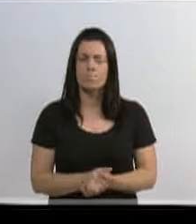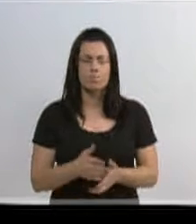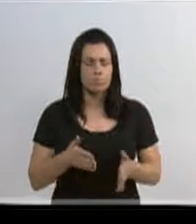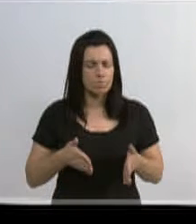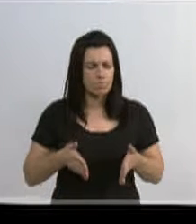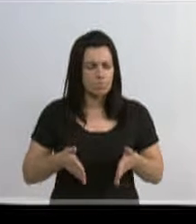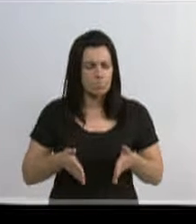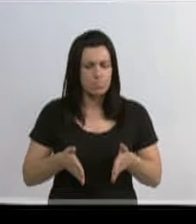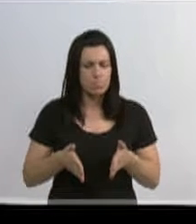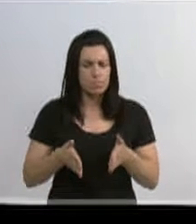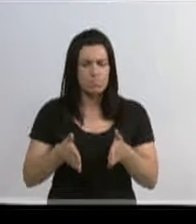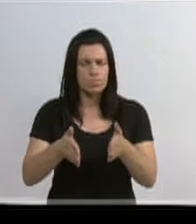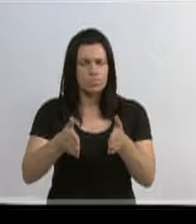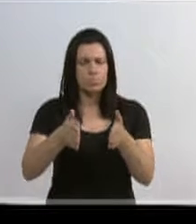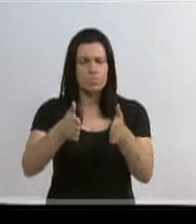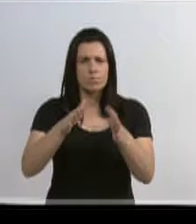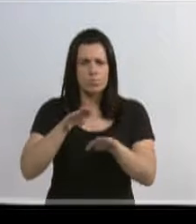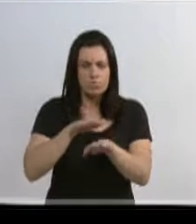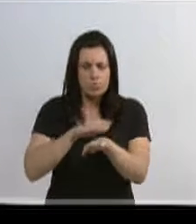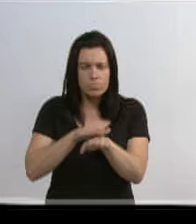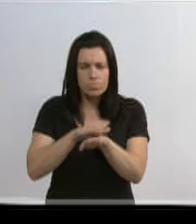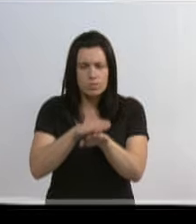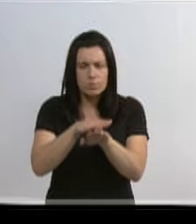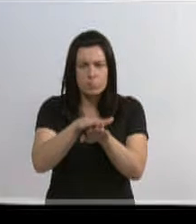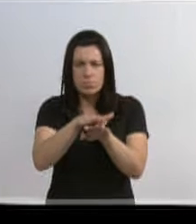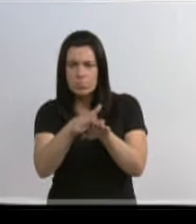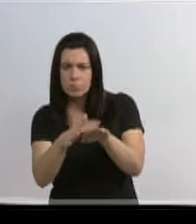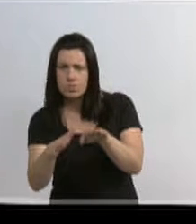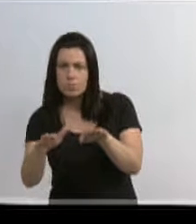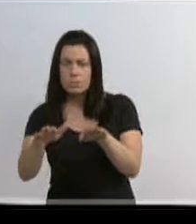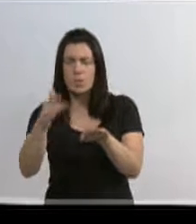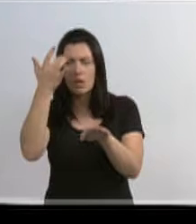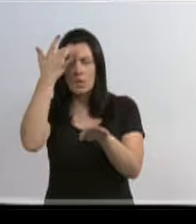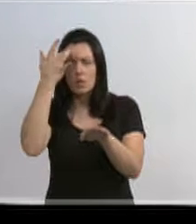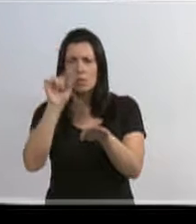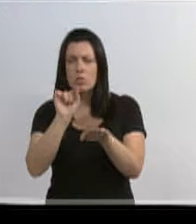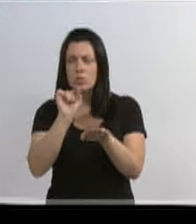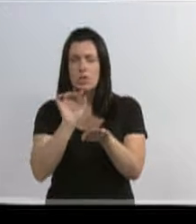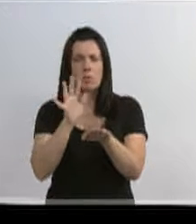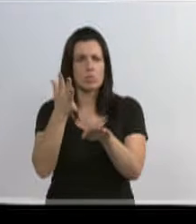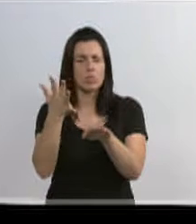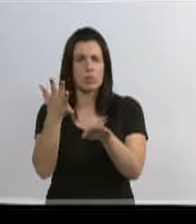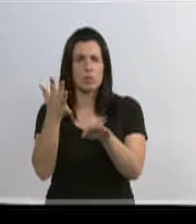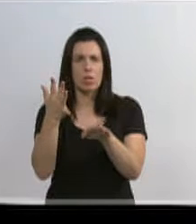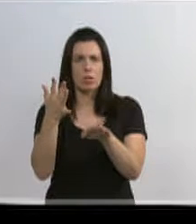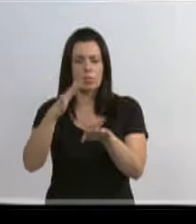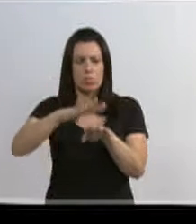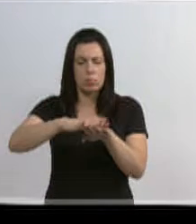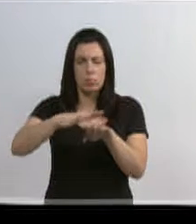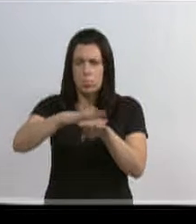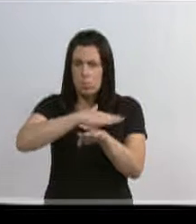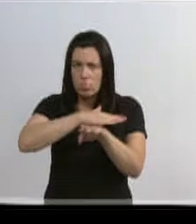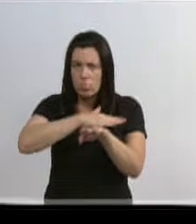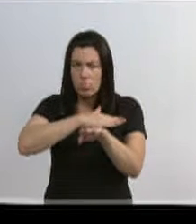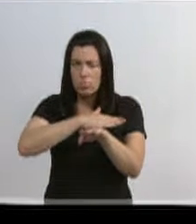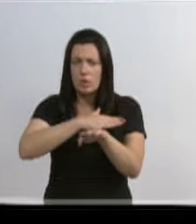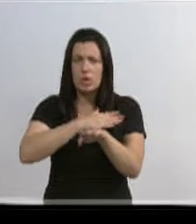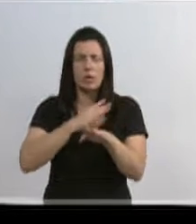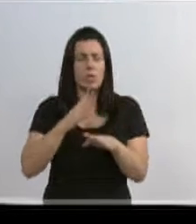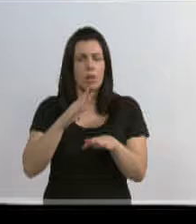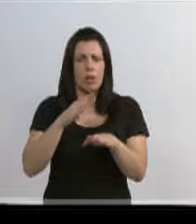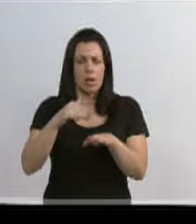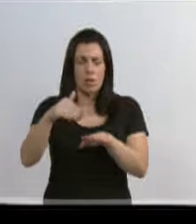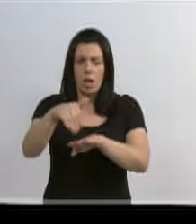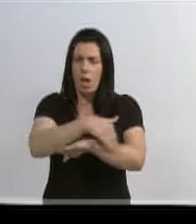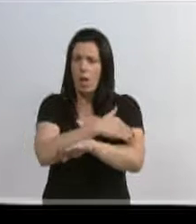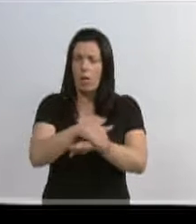tem embaixadas, não sei se a empresa de repente tampou as bocas de lobos, o que aconteceu, tá? Mas toda a via fica alagada. Tá?